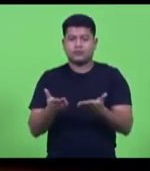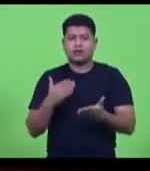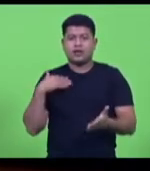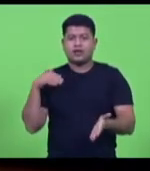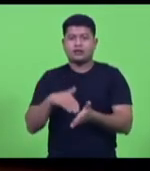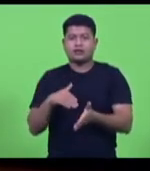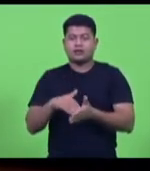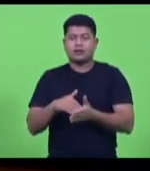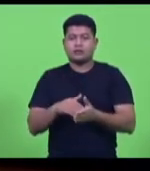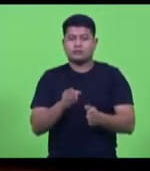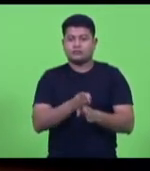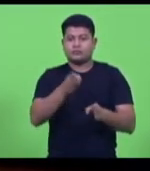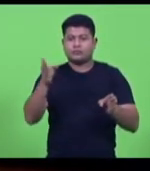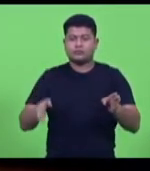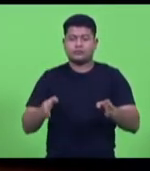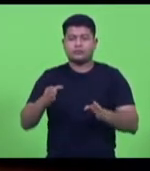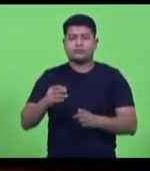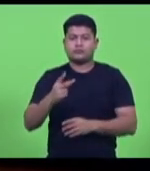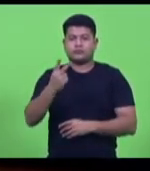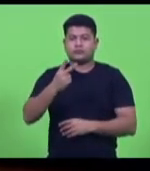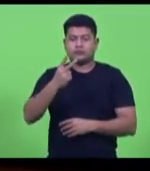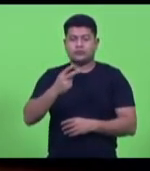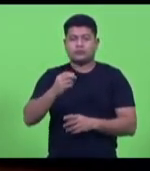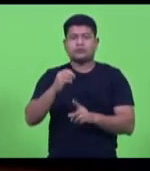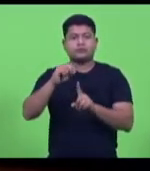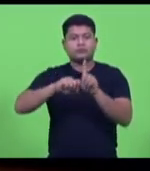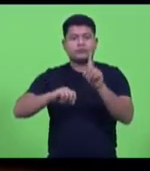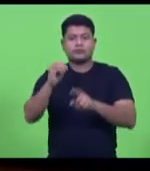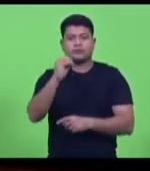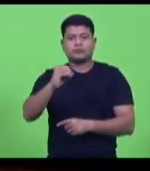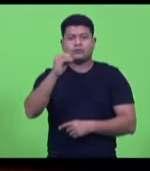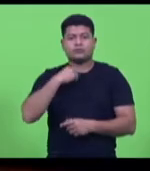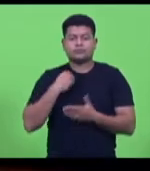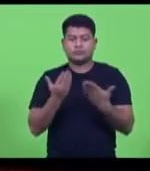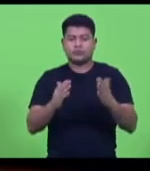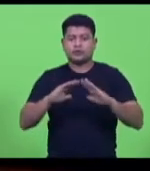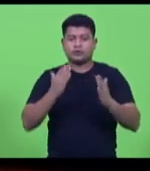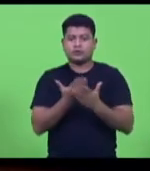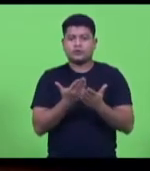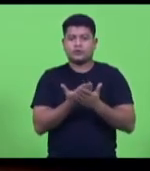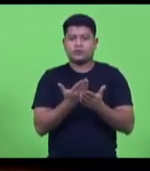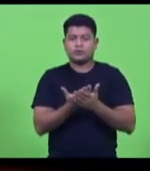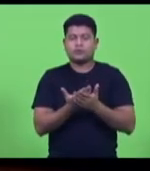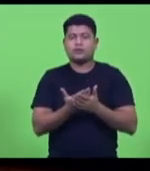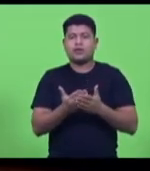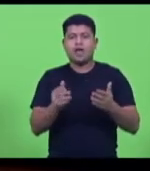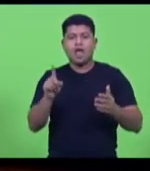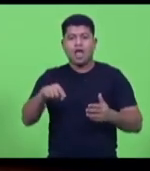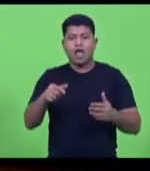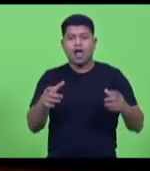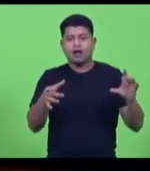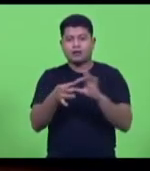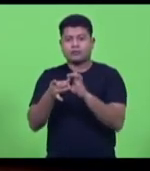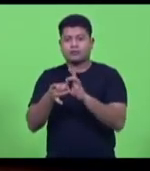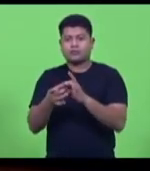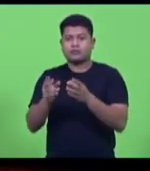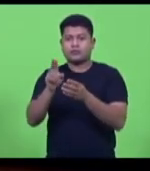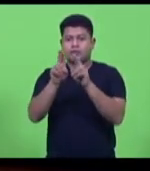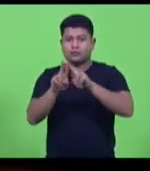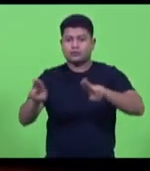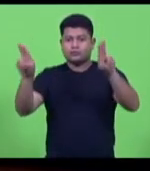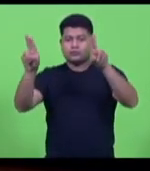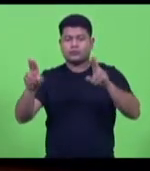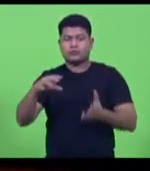outubro. Sendo o Colégio de Aplicação parte de uma unidade da UFSC, qual seja o Centro de Ciências da